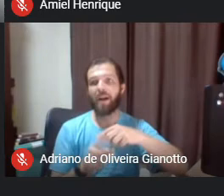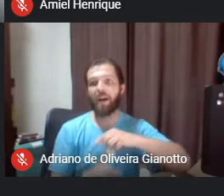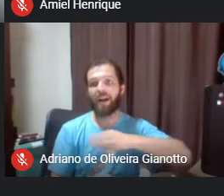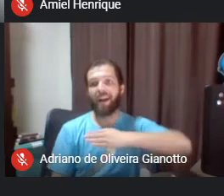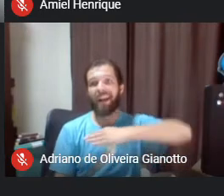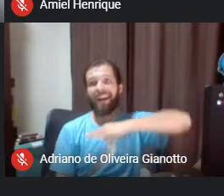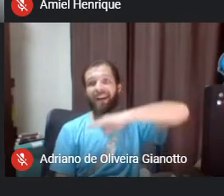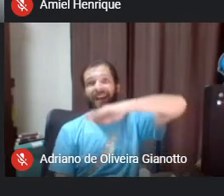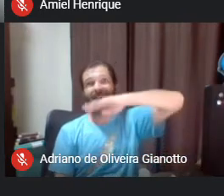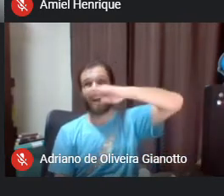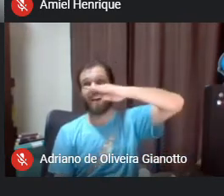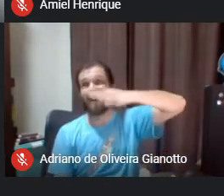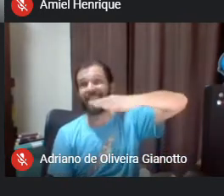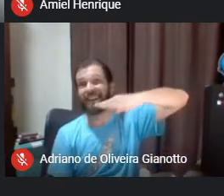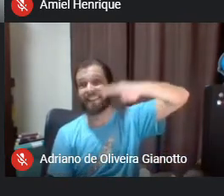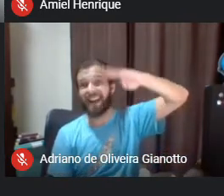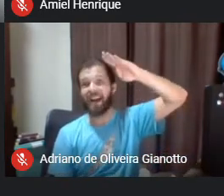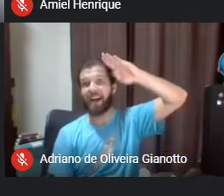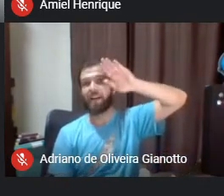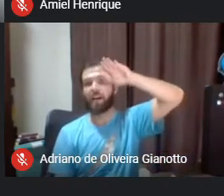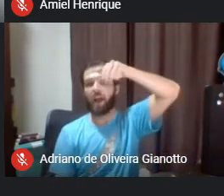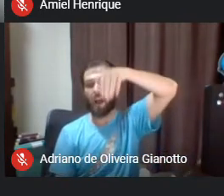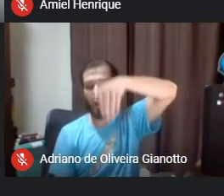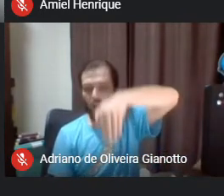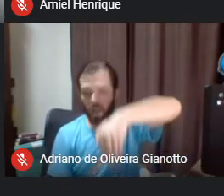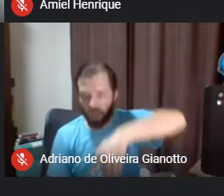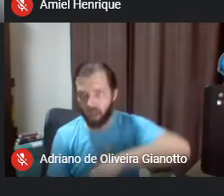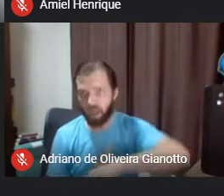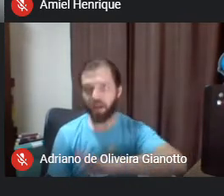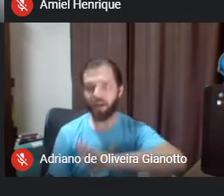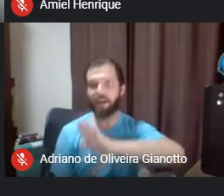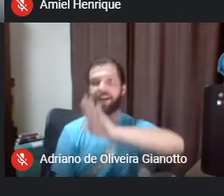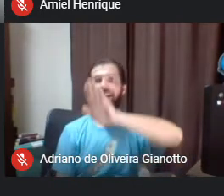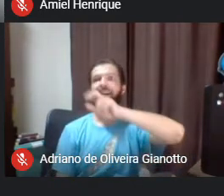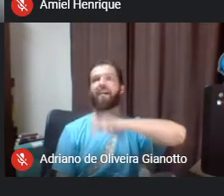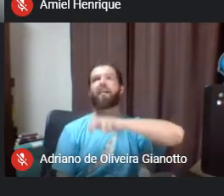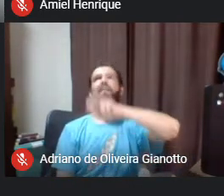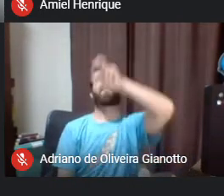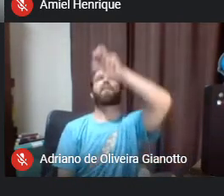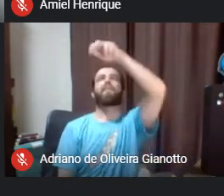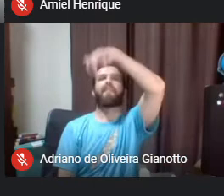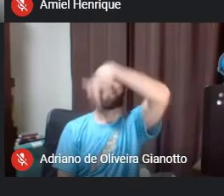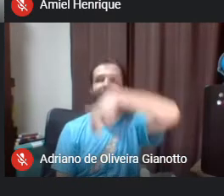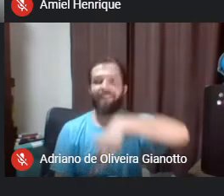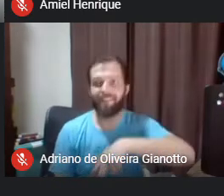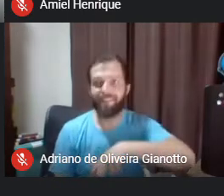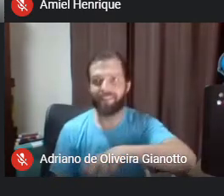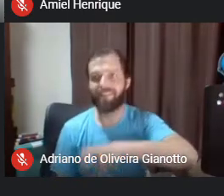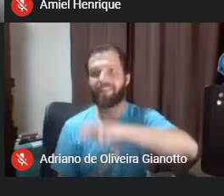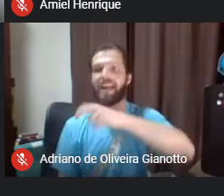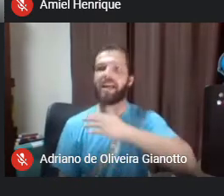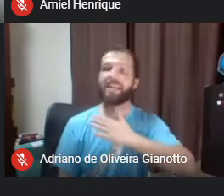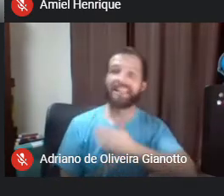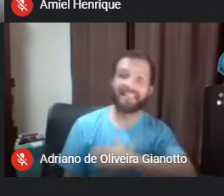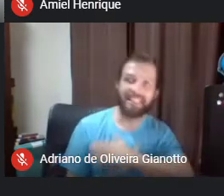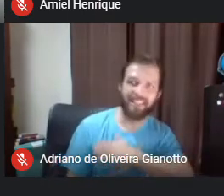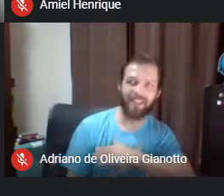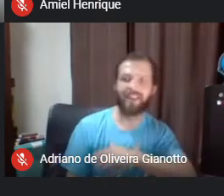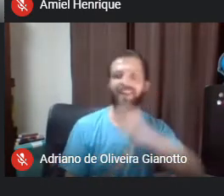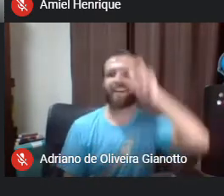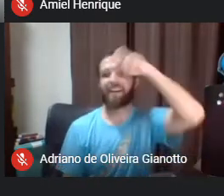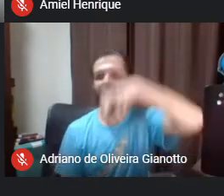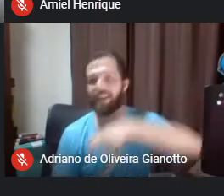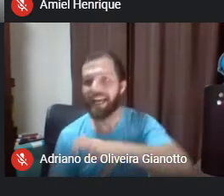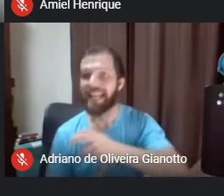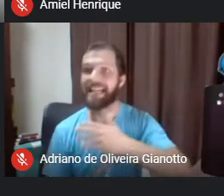cavalo, então tinha que parar para descansar, existia serra, tinha que subir, descer serras.